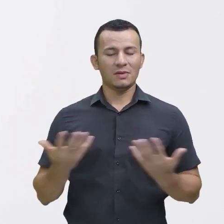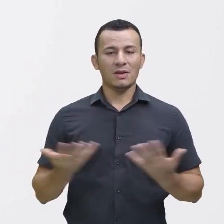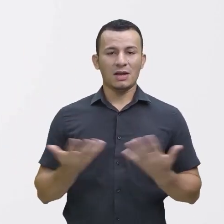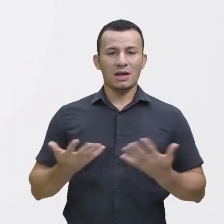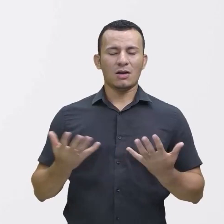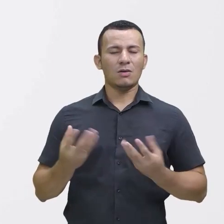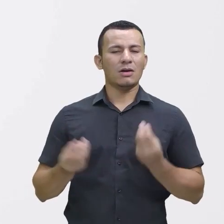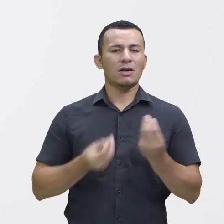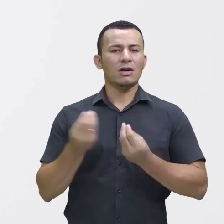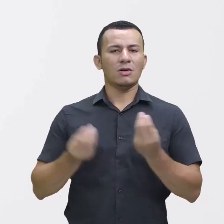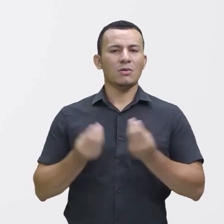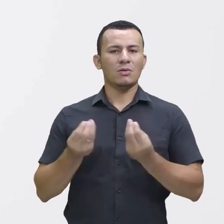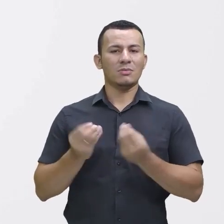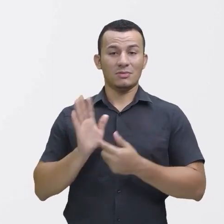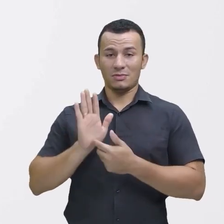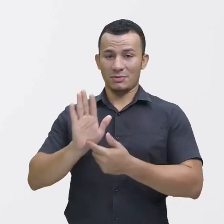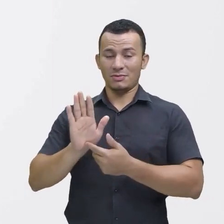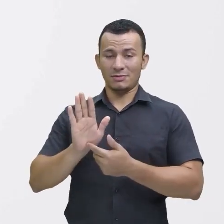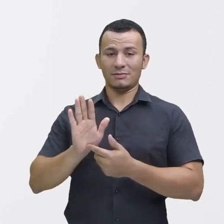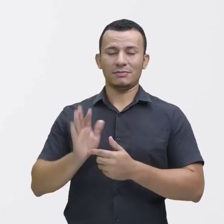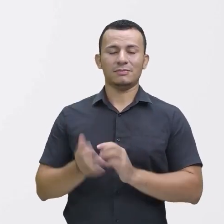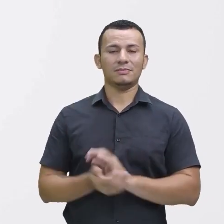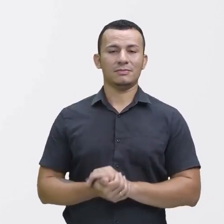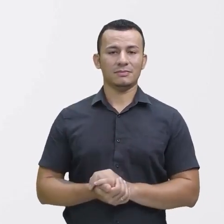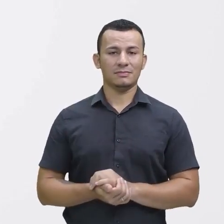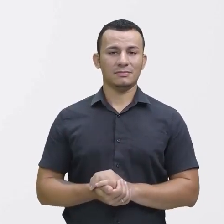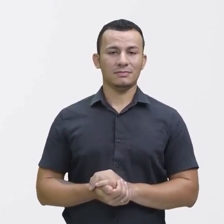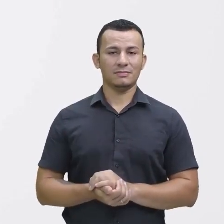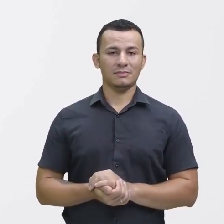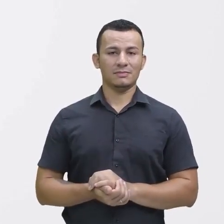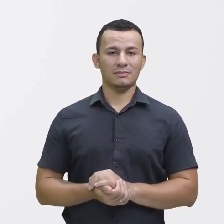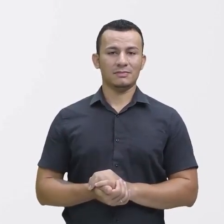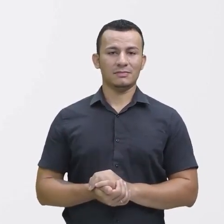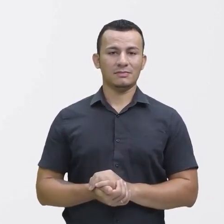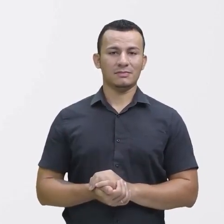mostrar como ficou a sua. Resultado aí.